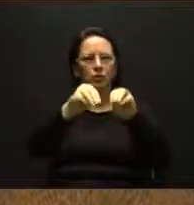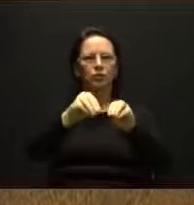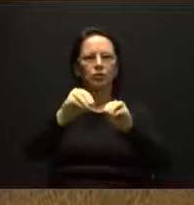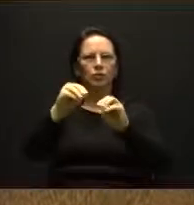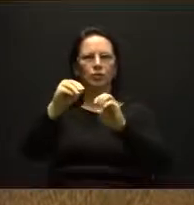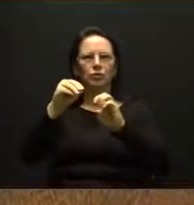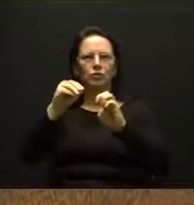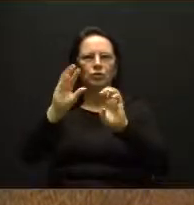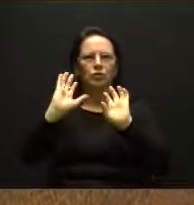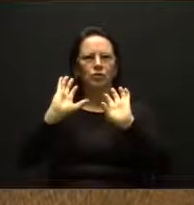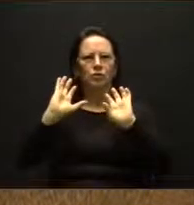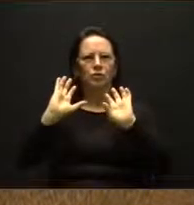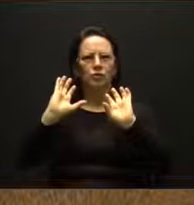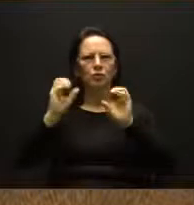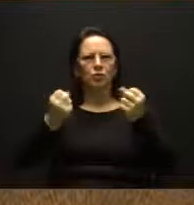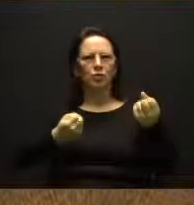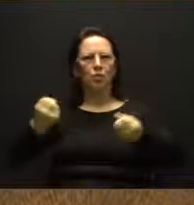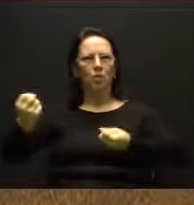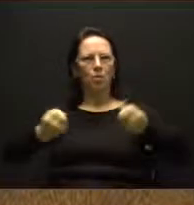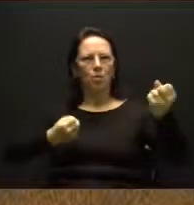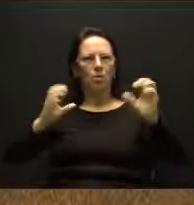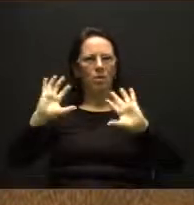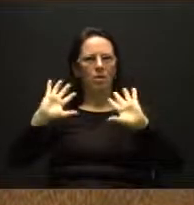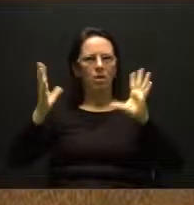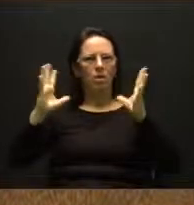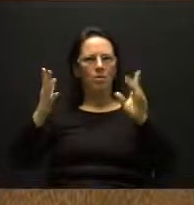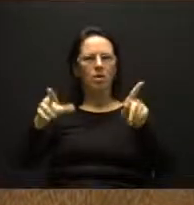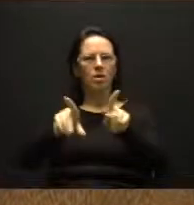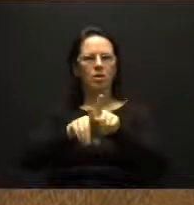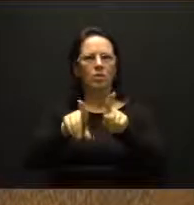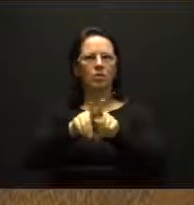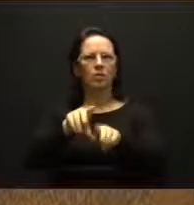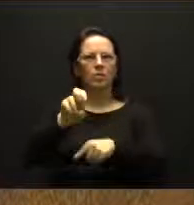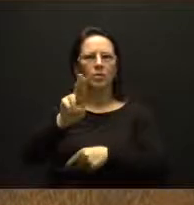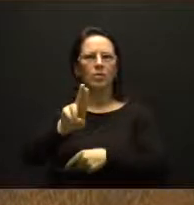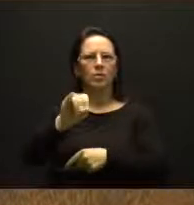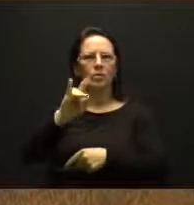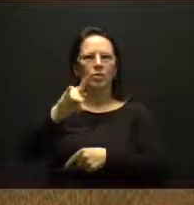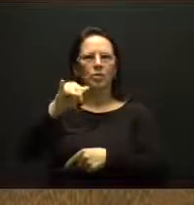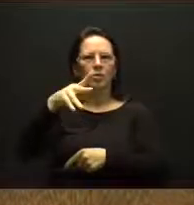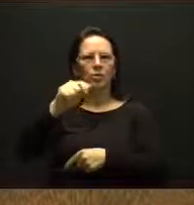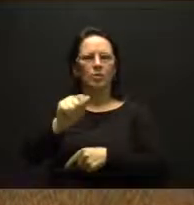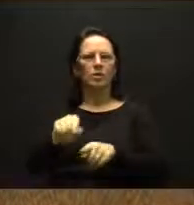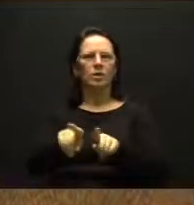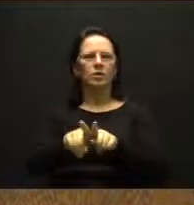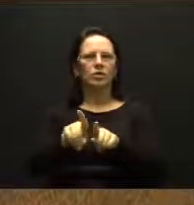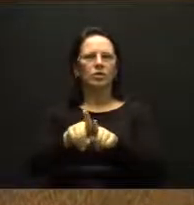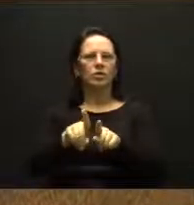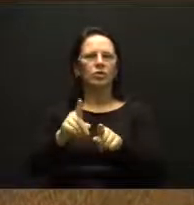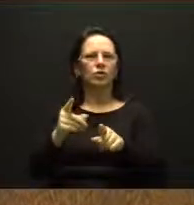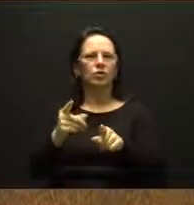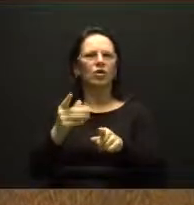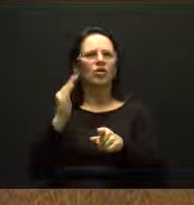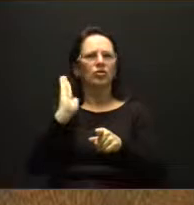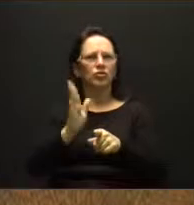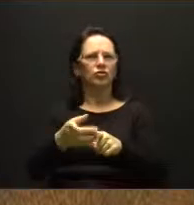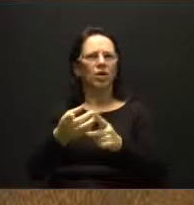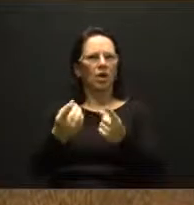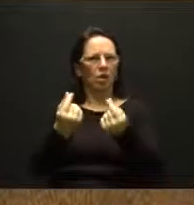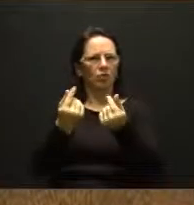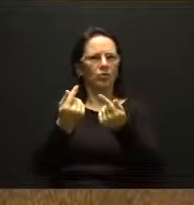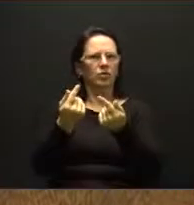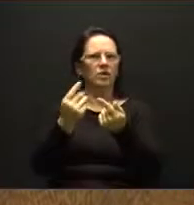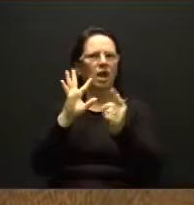e com tânia da usiminas requeiro ainda a concessão de adiantamento em valor a ser definido